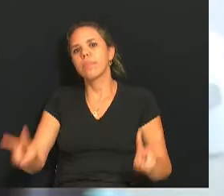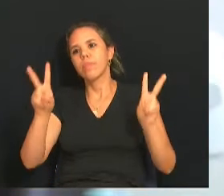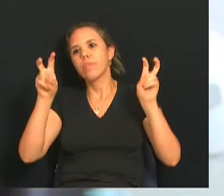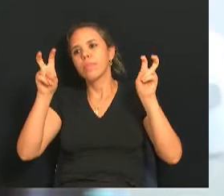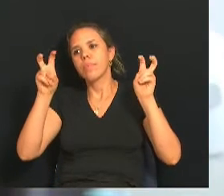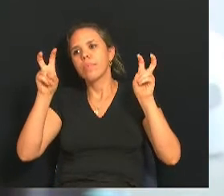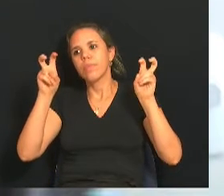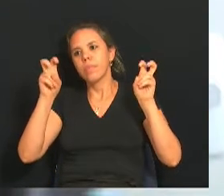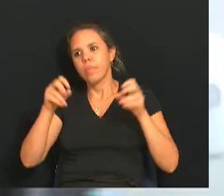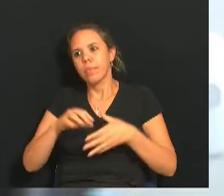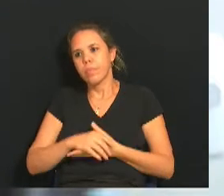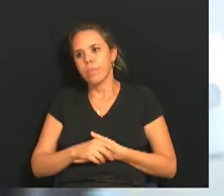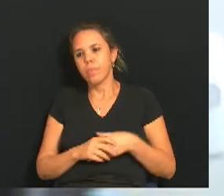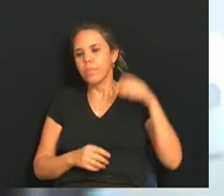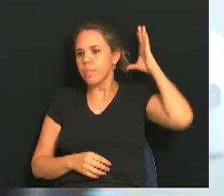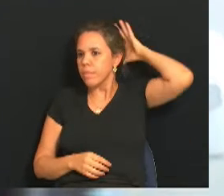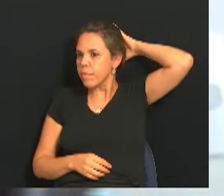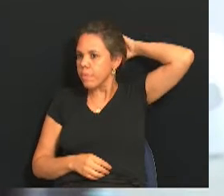questão da